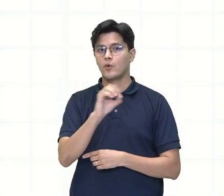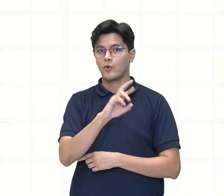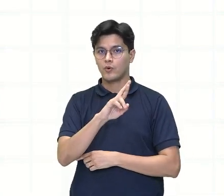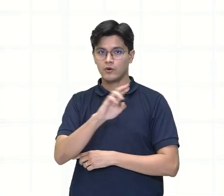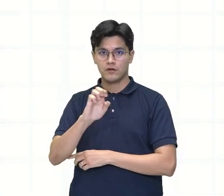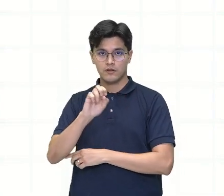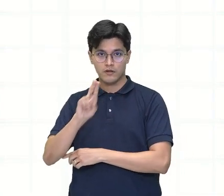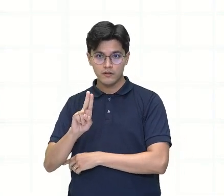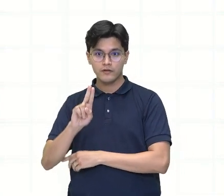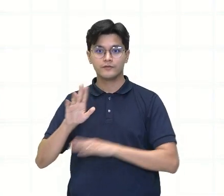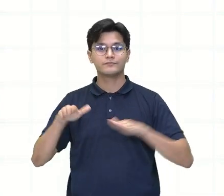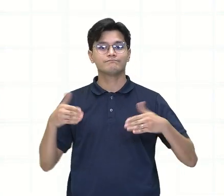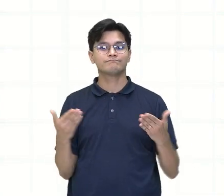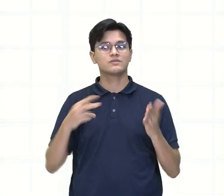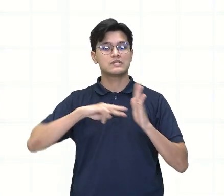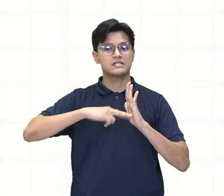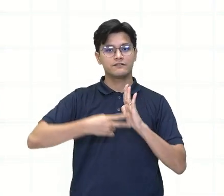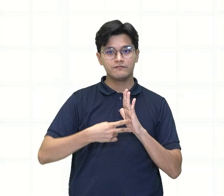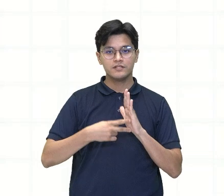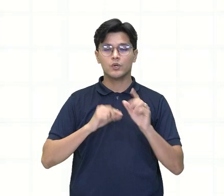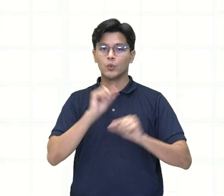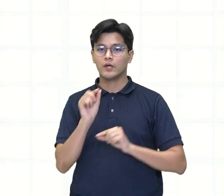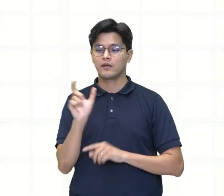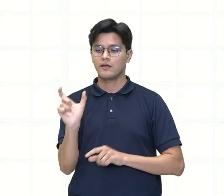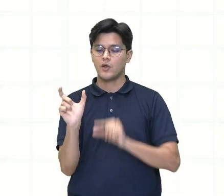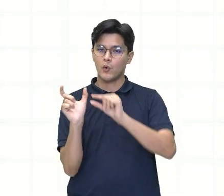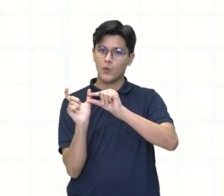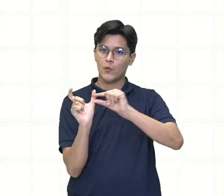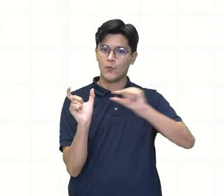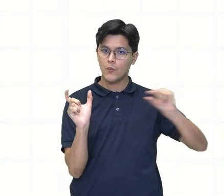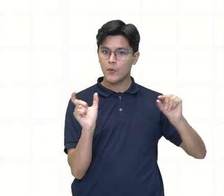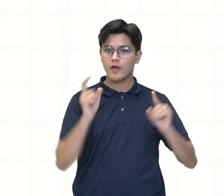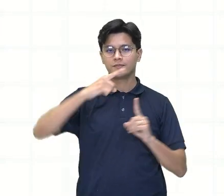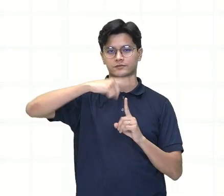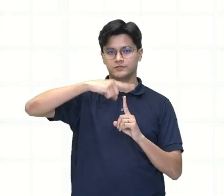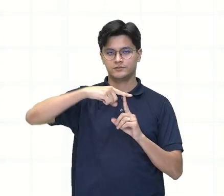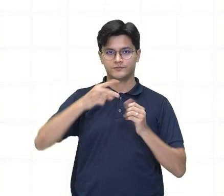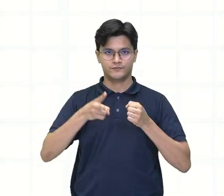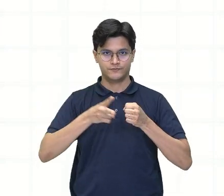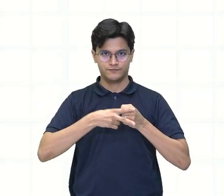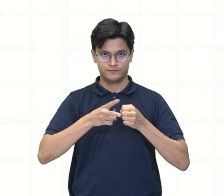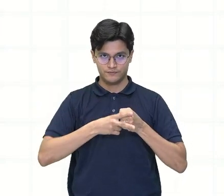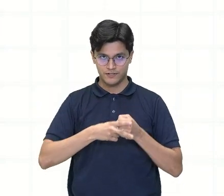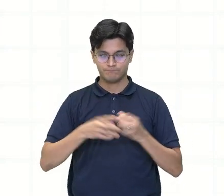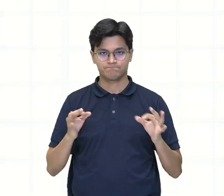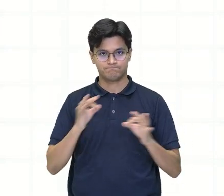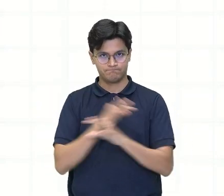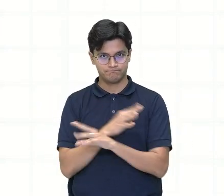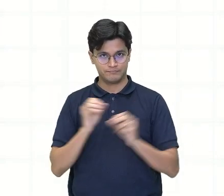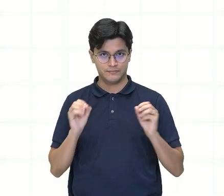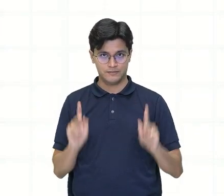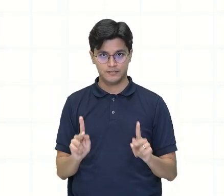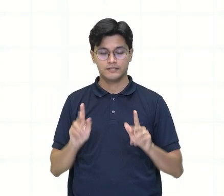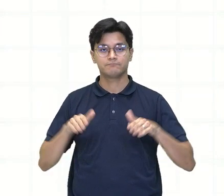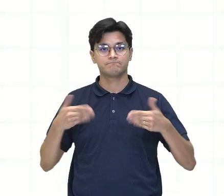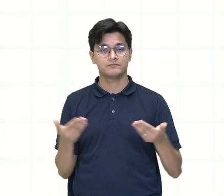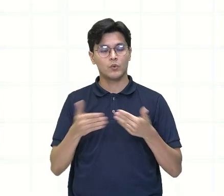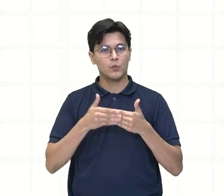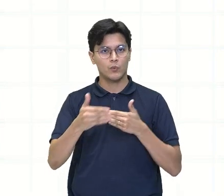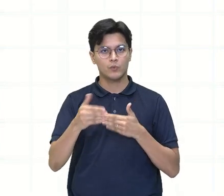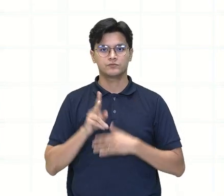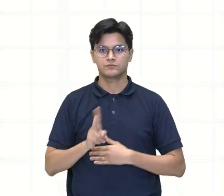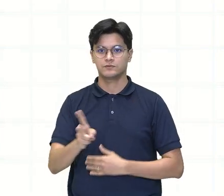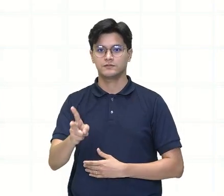diante de um predicado verbal. Entendido, pessoal? Muito bem, continuando então.